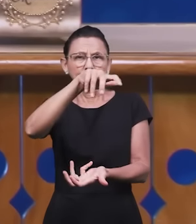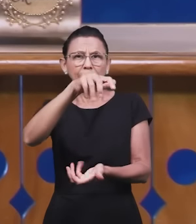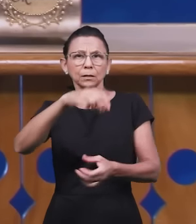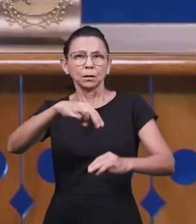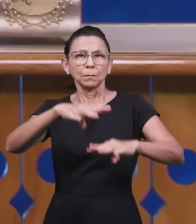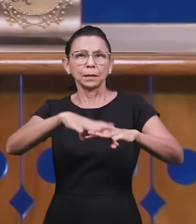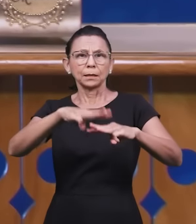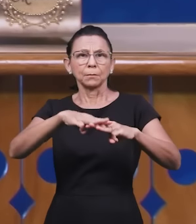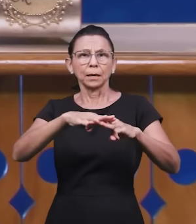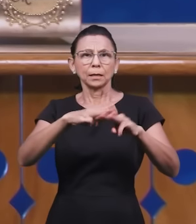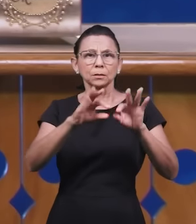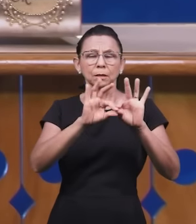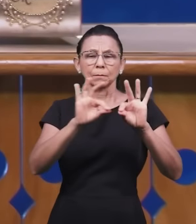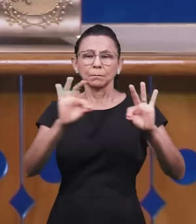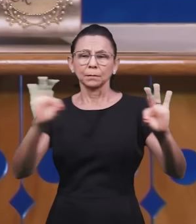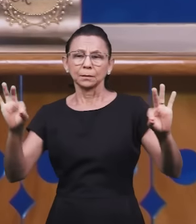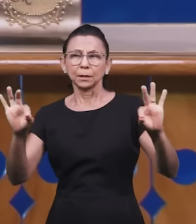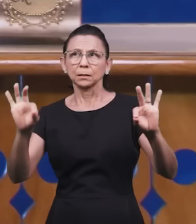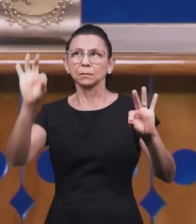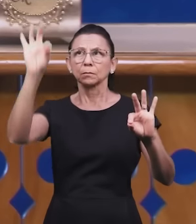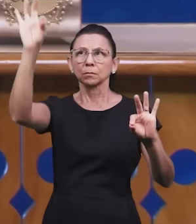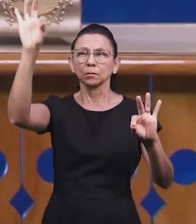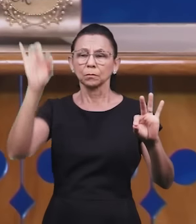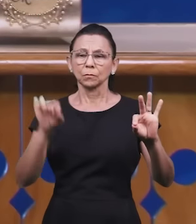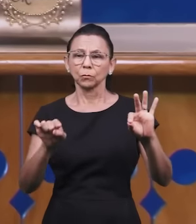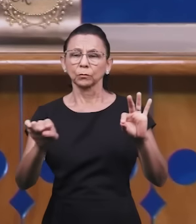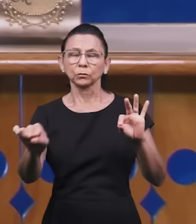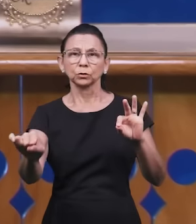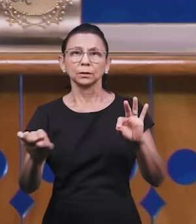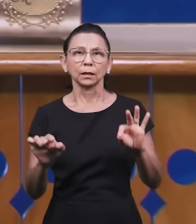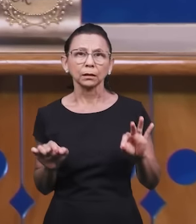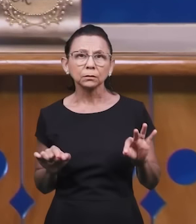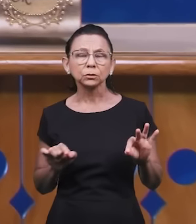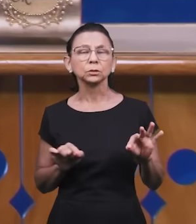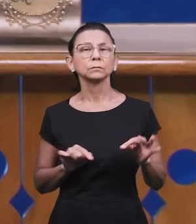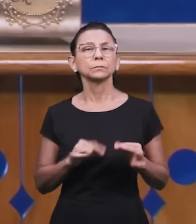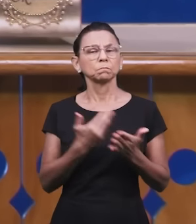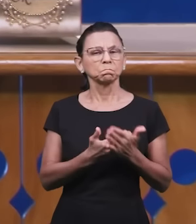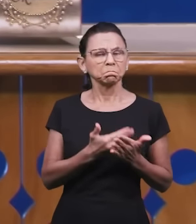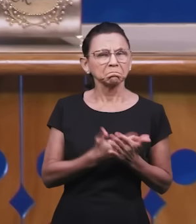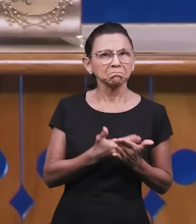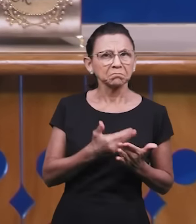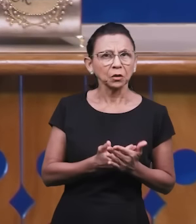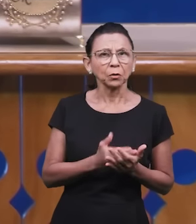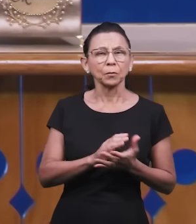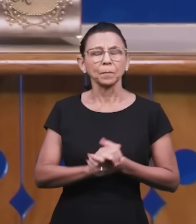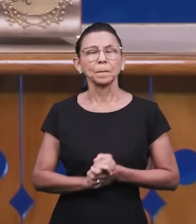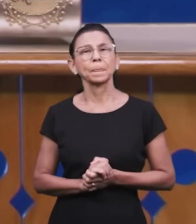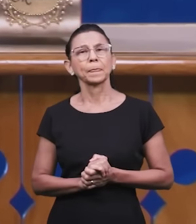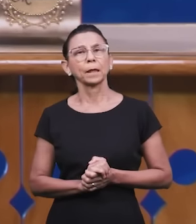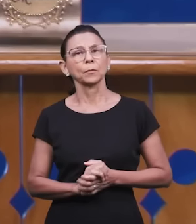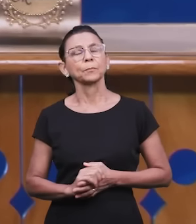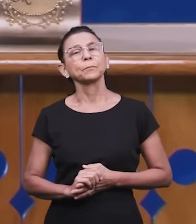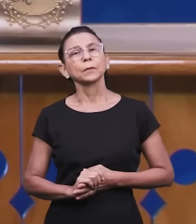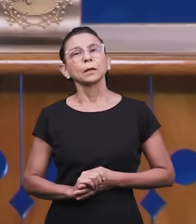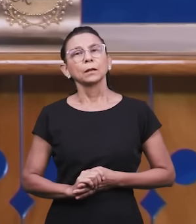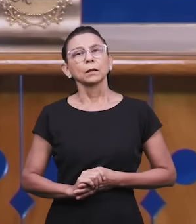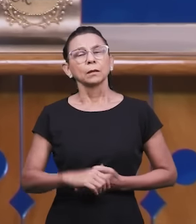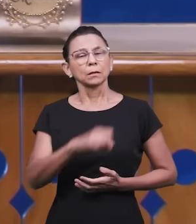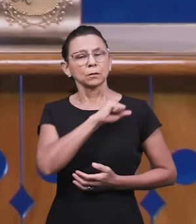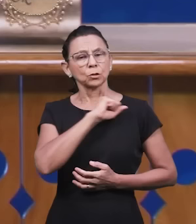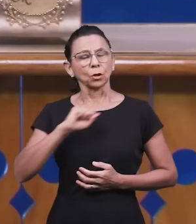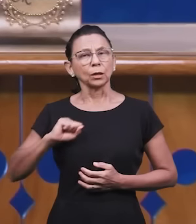são matemáticas, são geométricas. E ele postulou muitas coisas com relação a isso. Sócrates, Platão, Aristóteles,